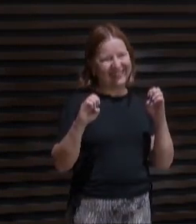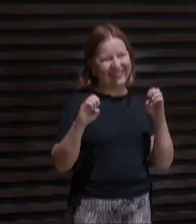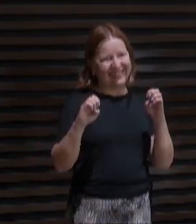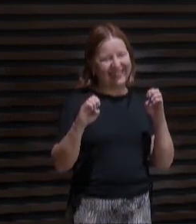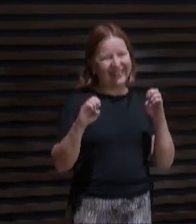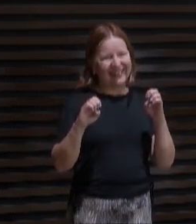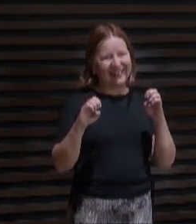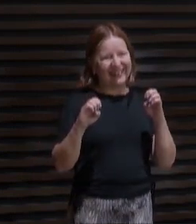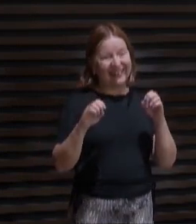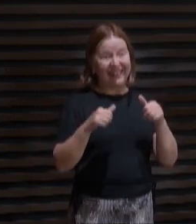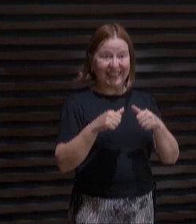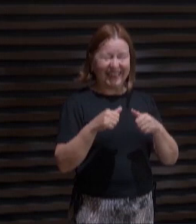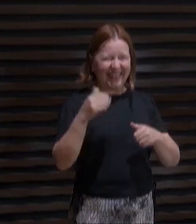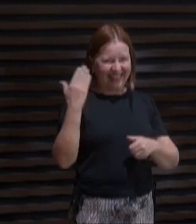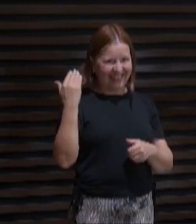Naquela tarde,